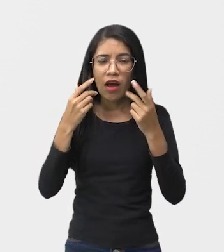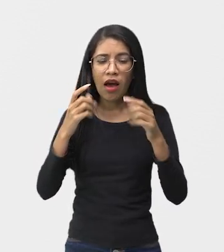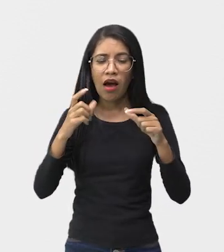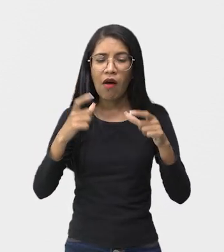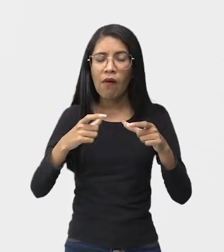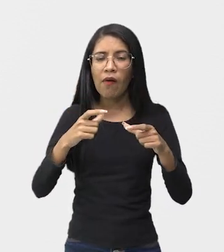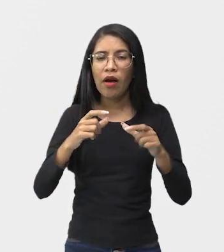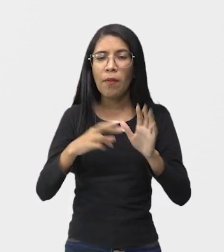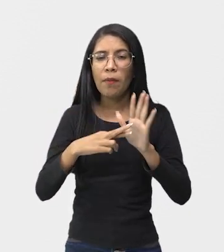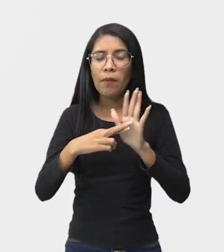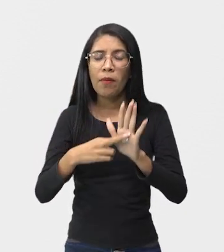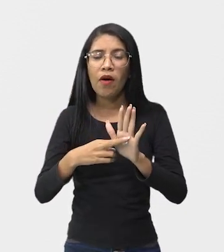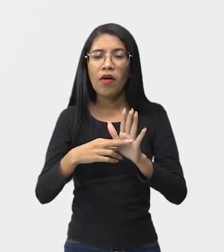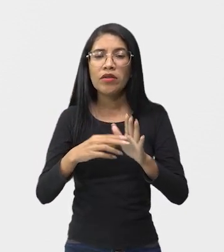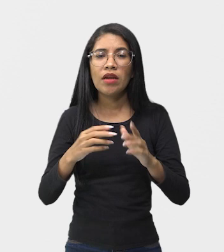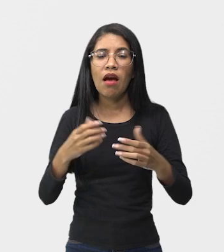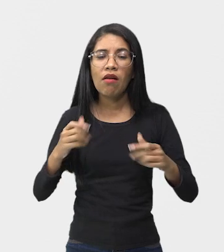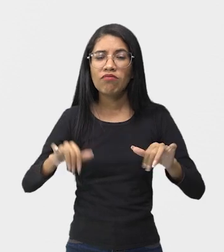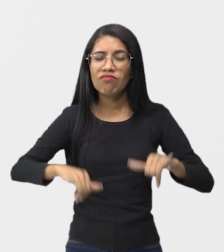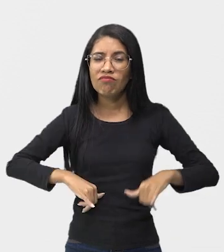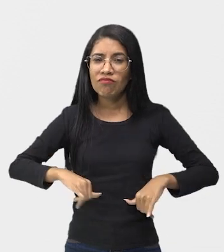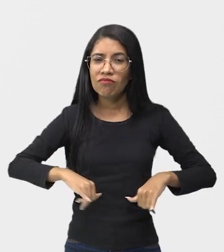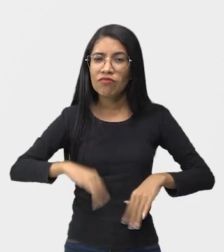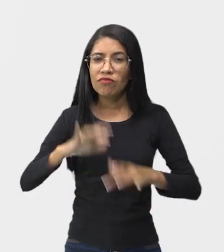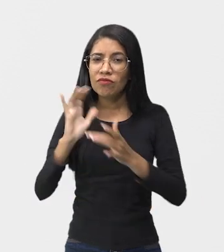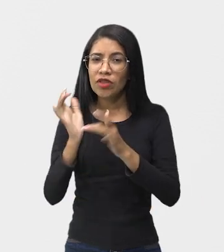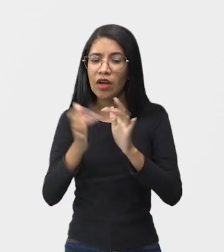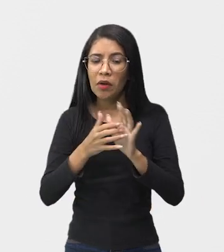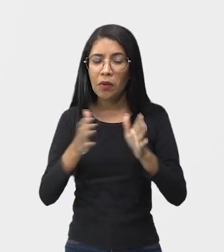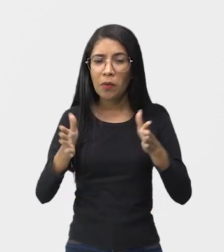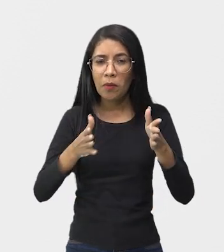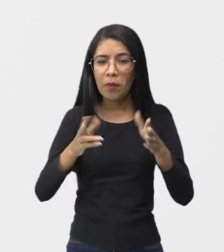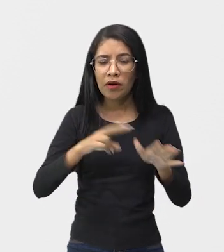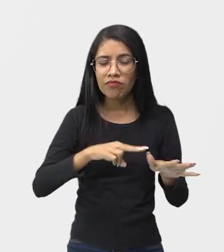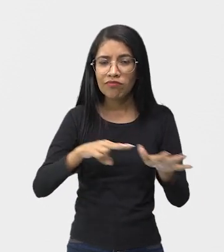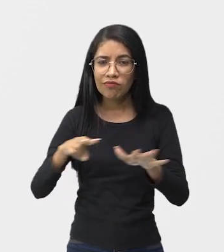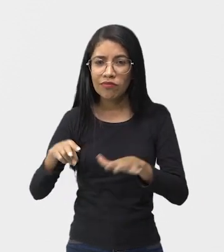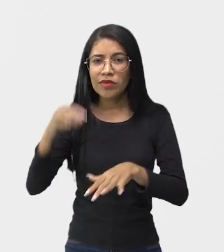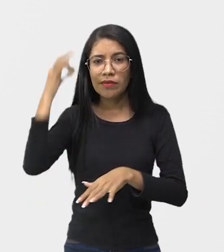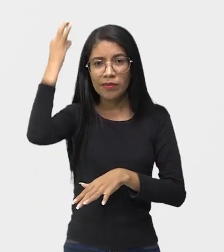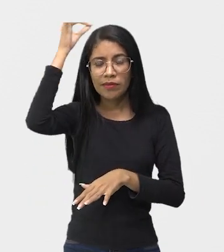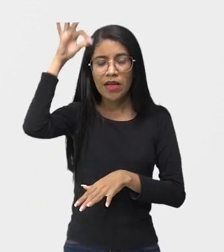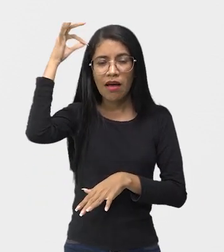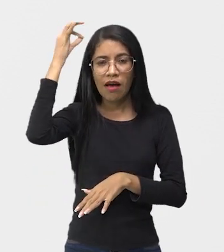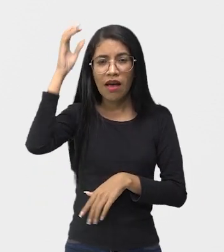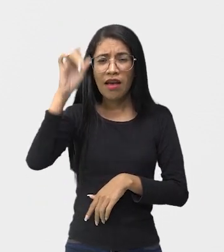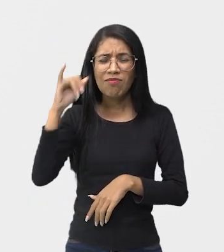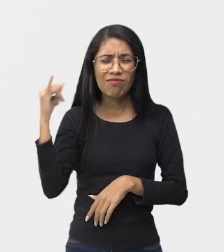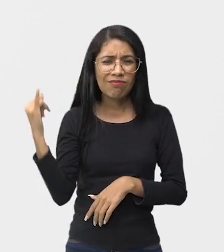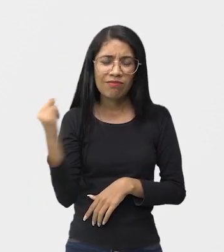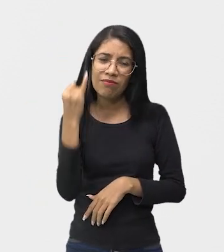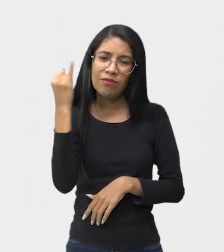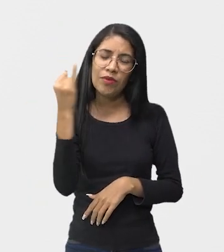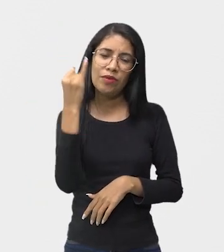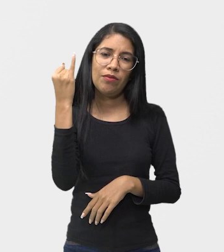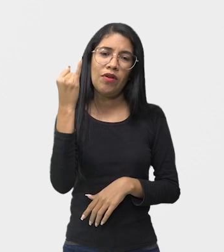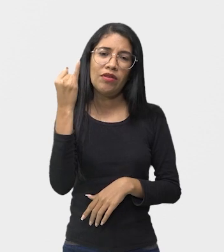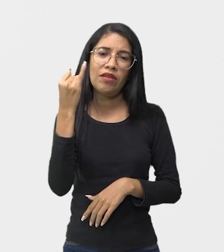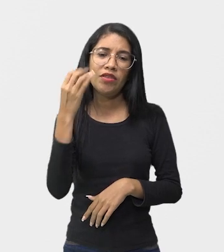Paixão de Cristo durante a Semana Santa. Esse é outro evento cultural de fundamental